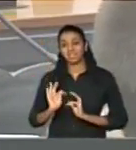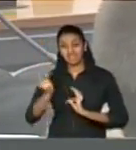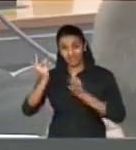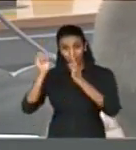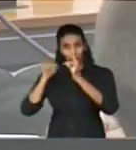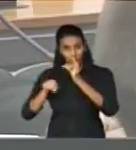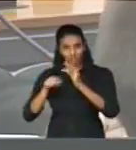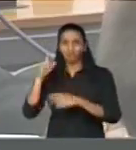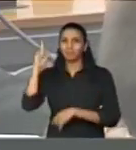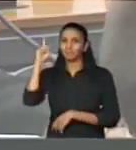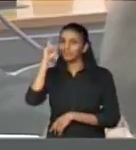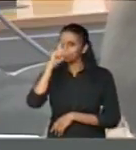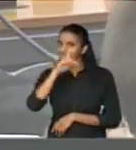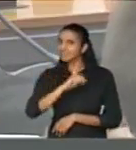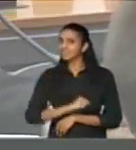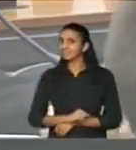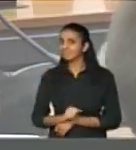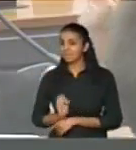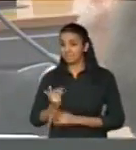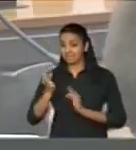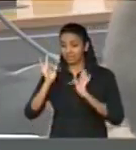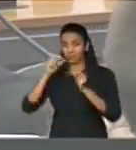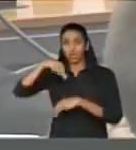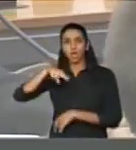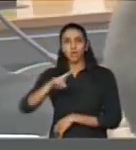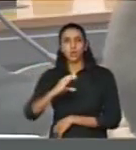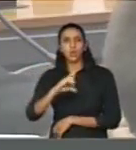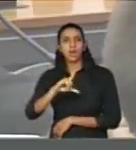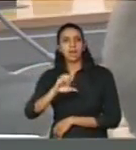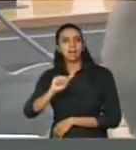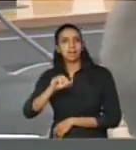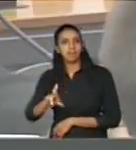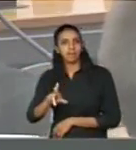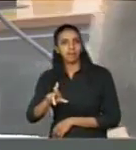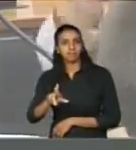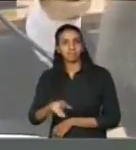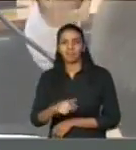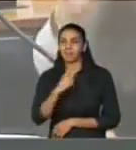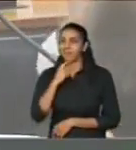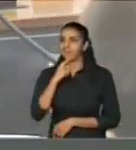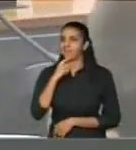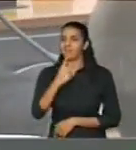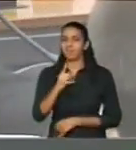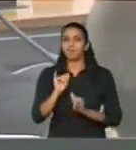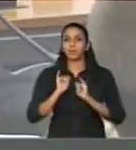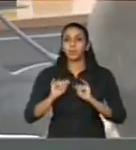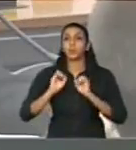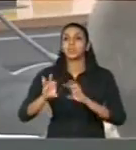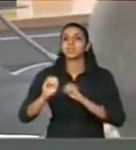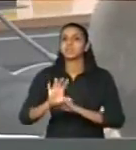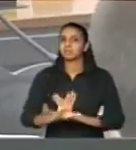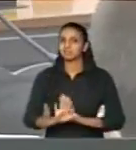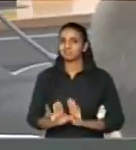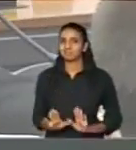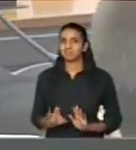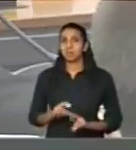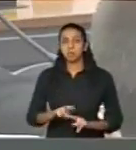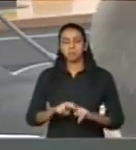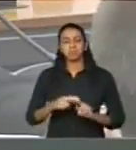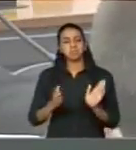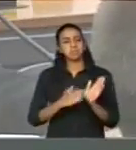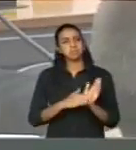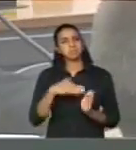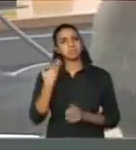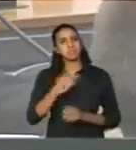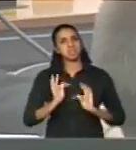difícil. A tecnologia nuclear é algo que ninguém repassa. E aí vem aí os nossos parabéns à tecnologia dentro